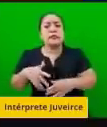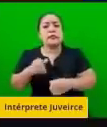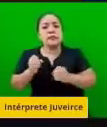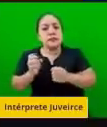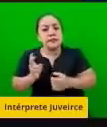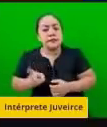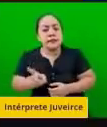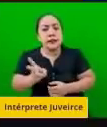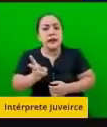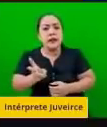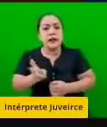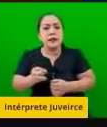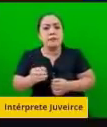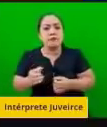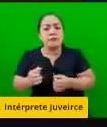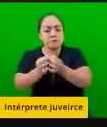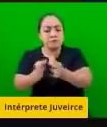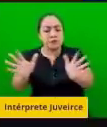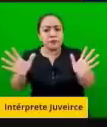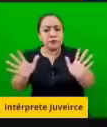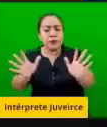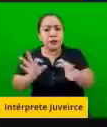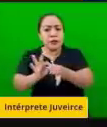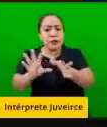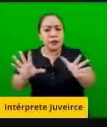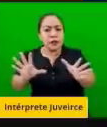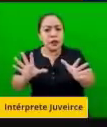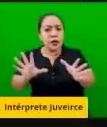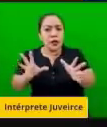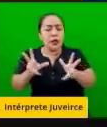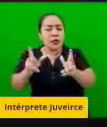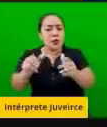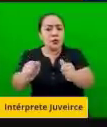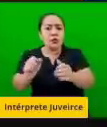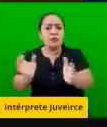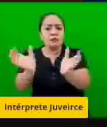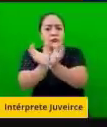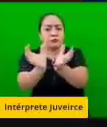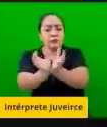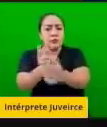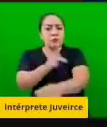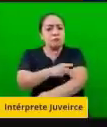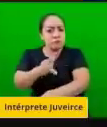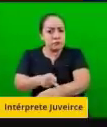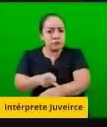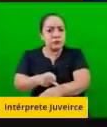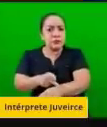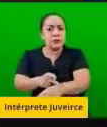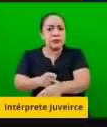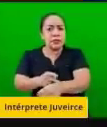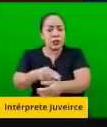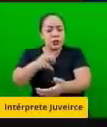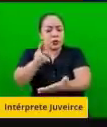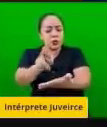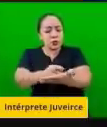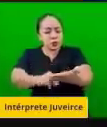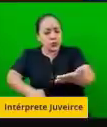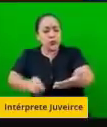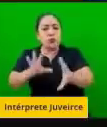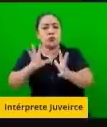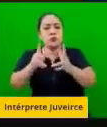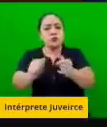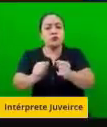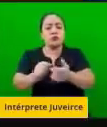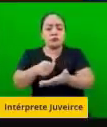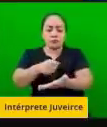disponibilizar, né, para a sua equipe pedagógica os registros desse acompanhamento, nós apresentaremos